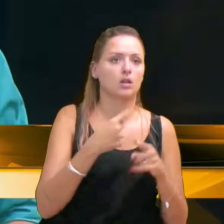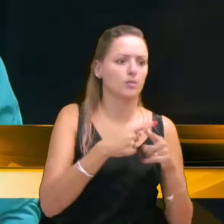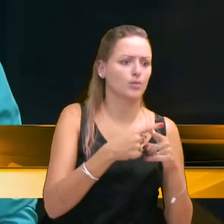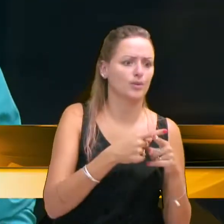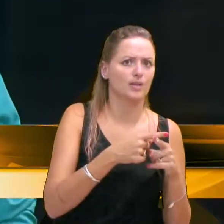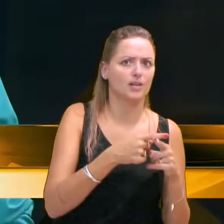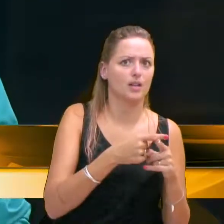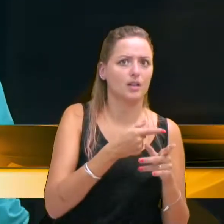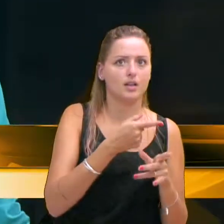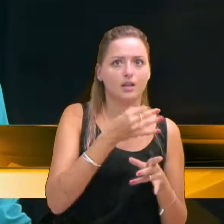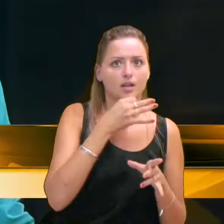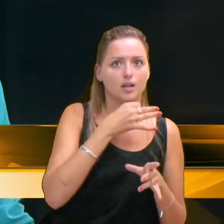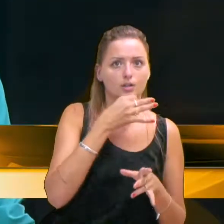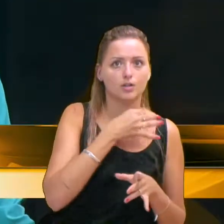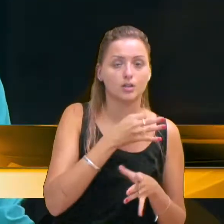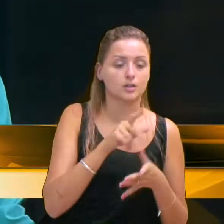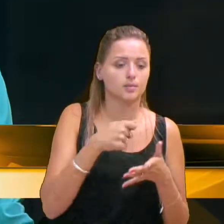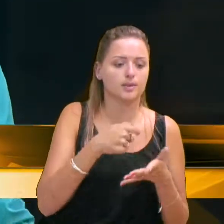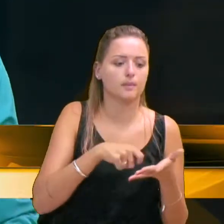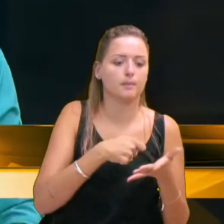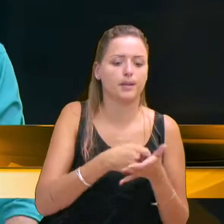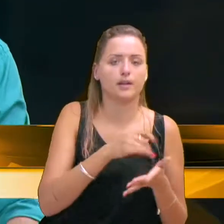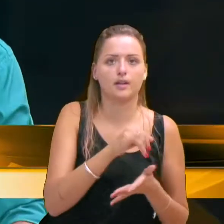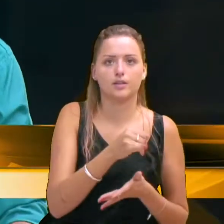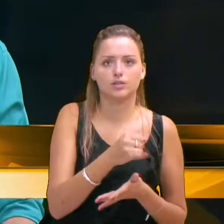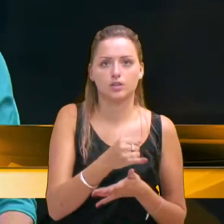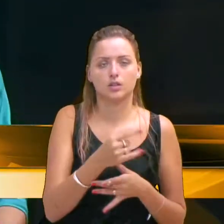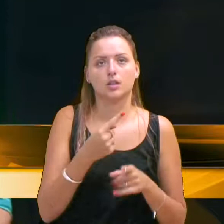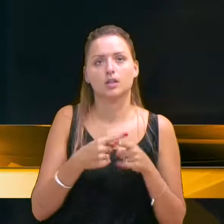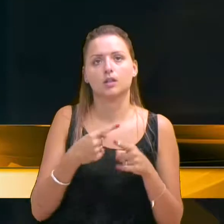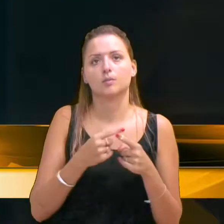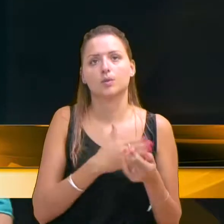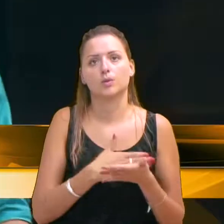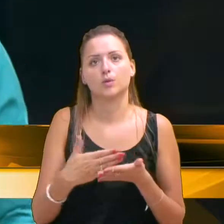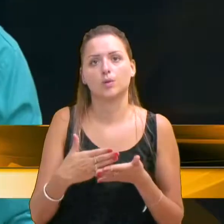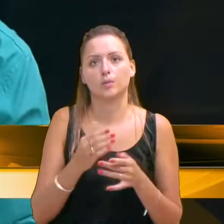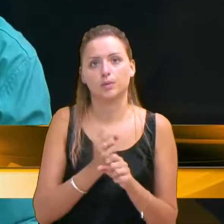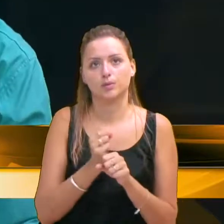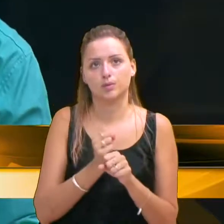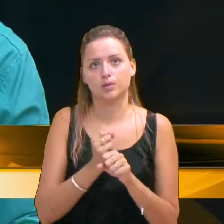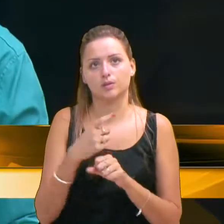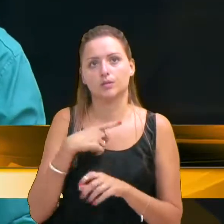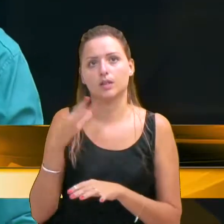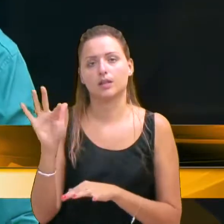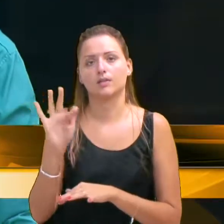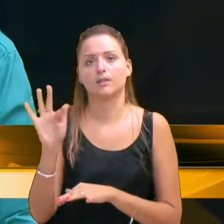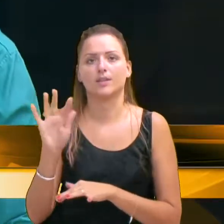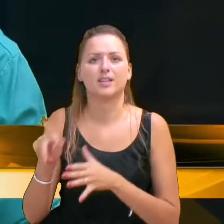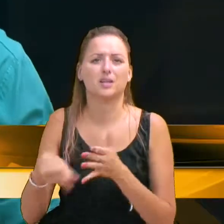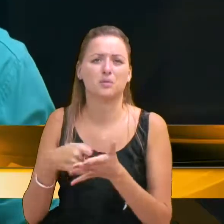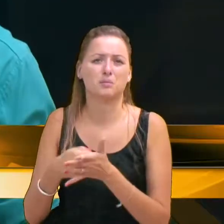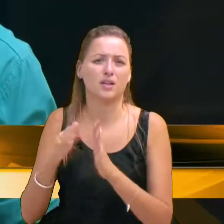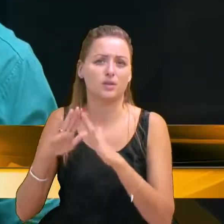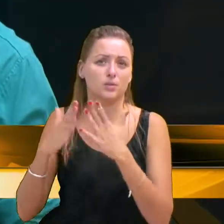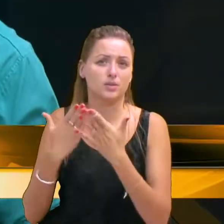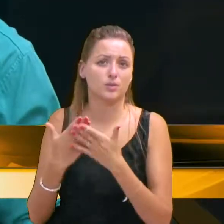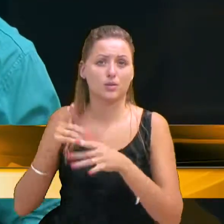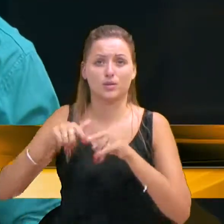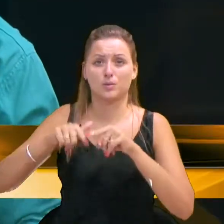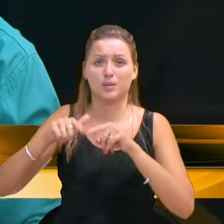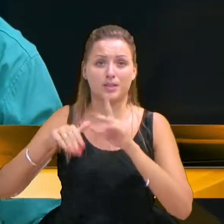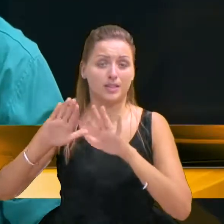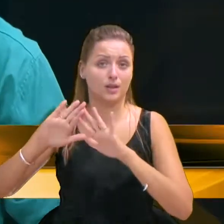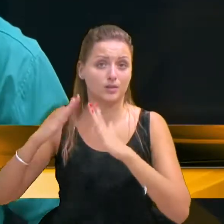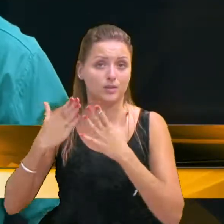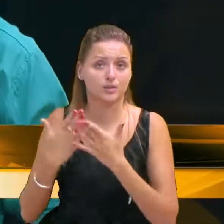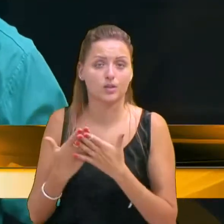janeiro? Todo mundo se fala porque o início do ano tem aí em fevereiro despesa com escolas, com material escolar,